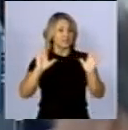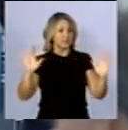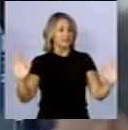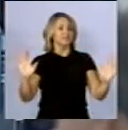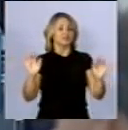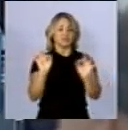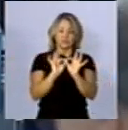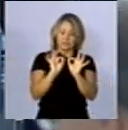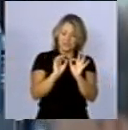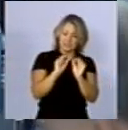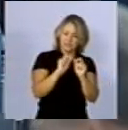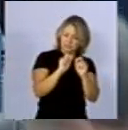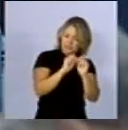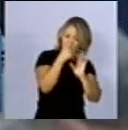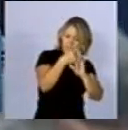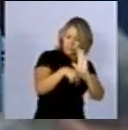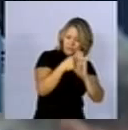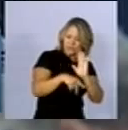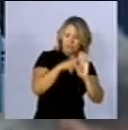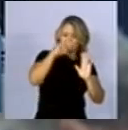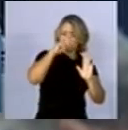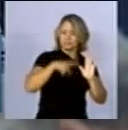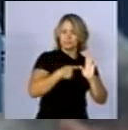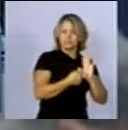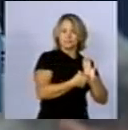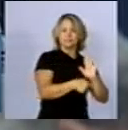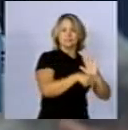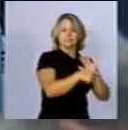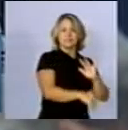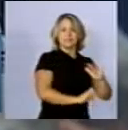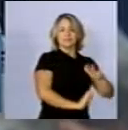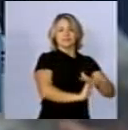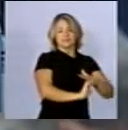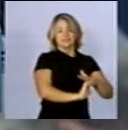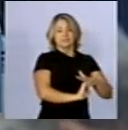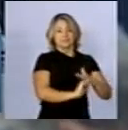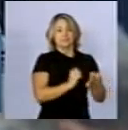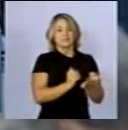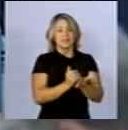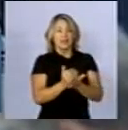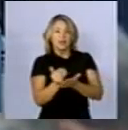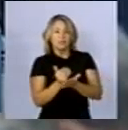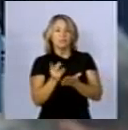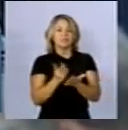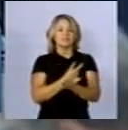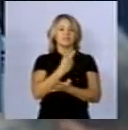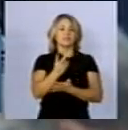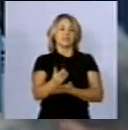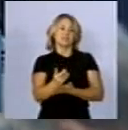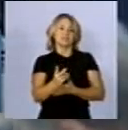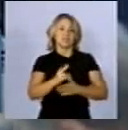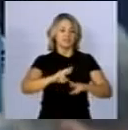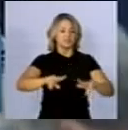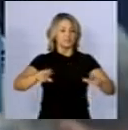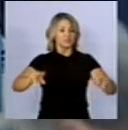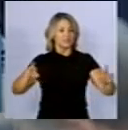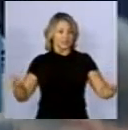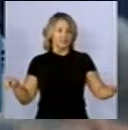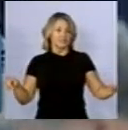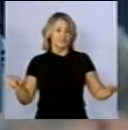o projeto. Uhum. Né? Eh, eh, e aí aí é que ocorrem grandes variações.